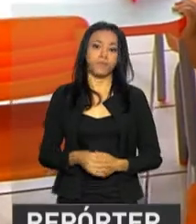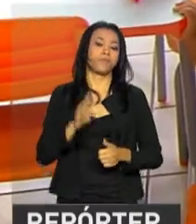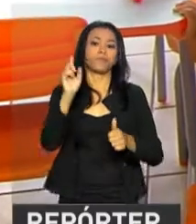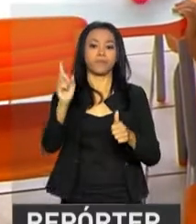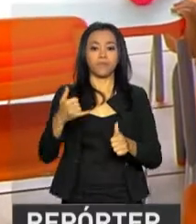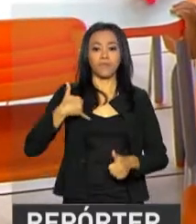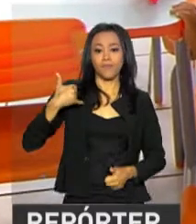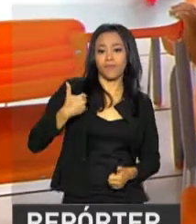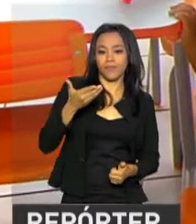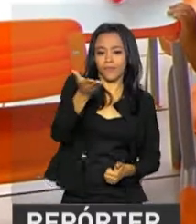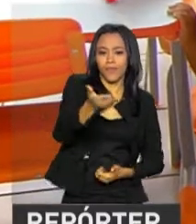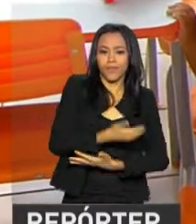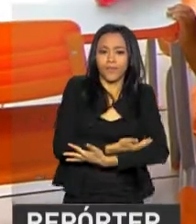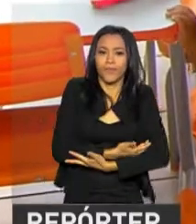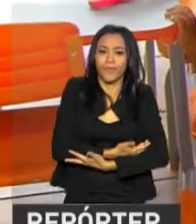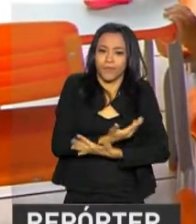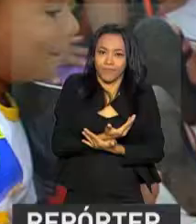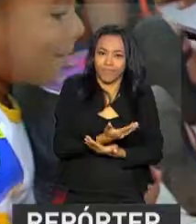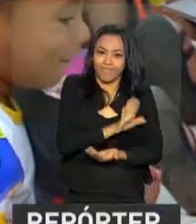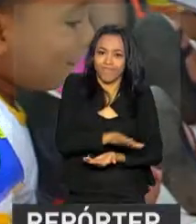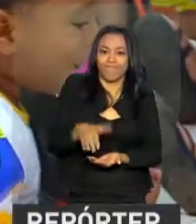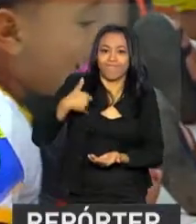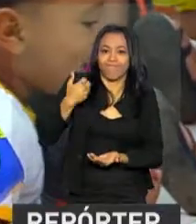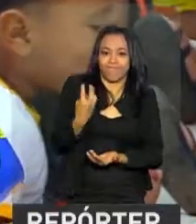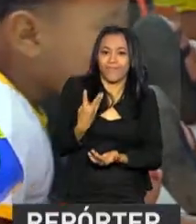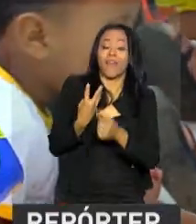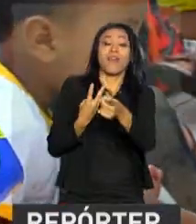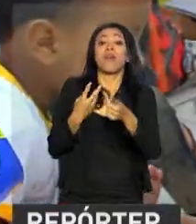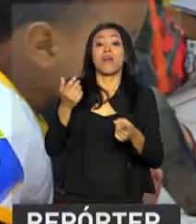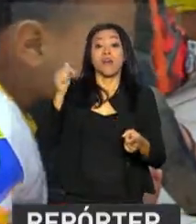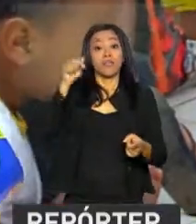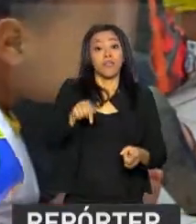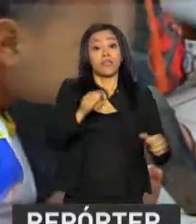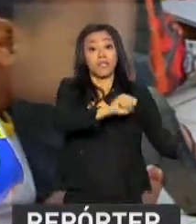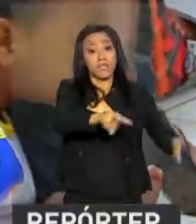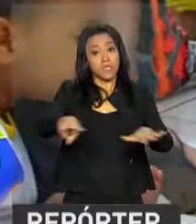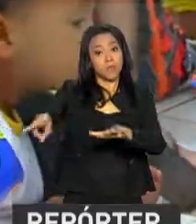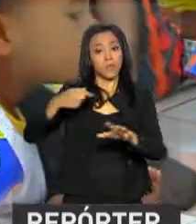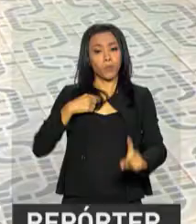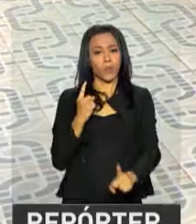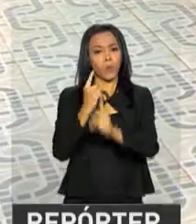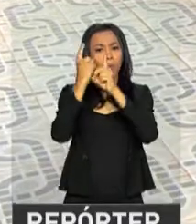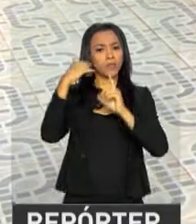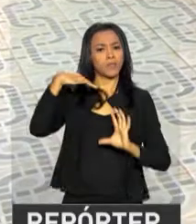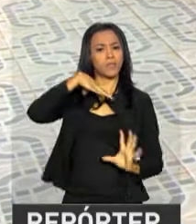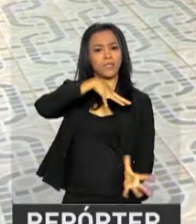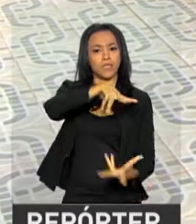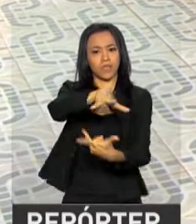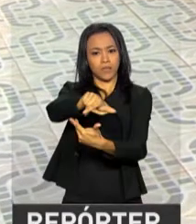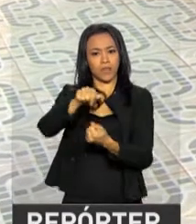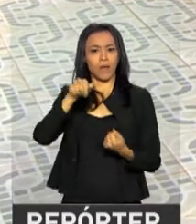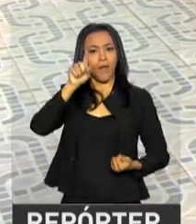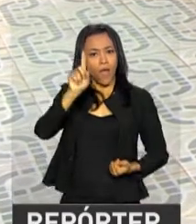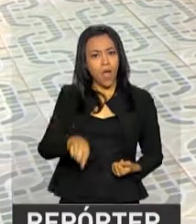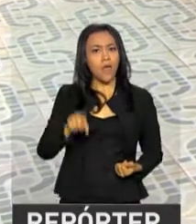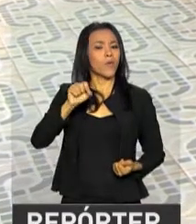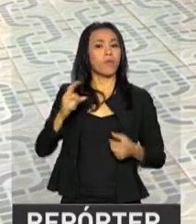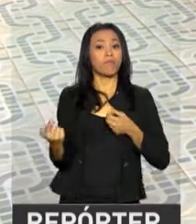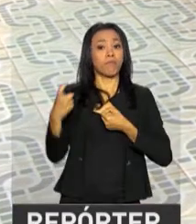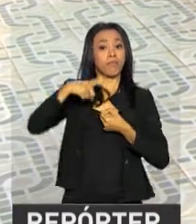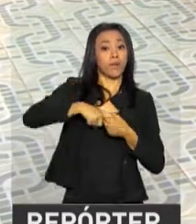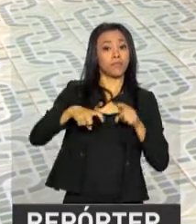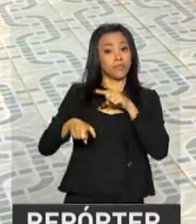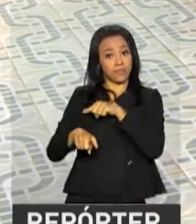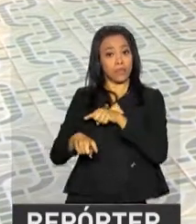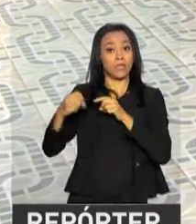Primeira infância. Para discutir o tema, Brasília sedia nesta semana um encontro internacional. A iniciativa é uma parceria